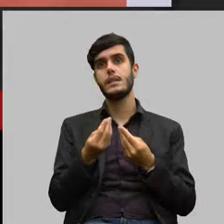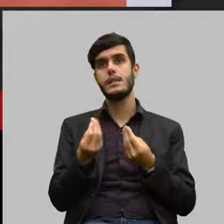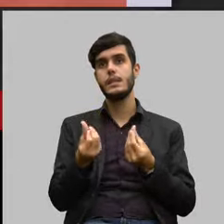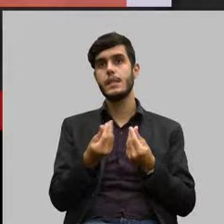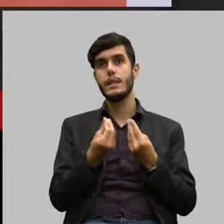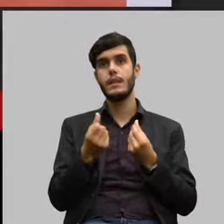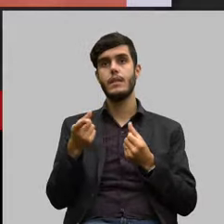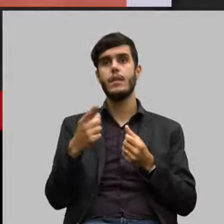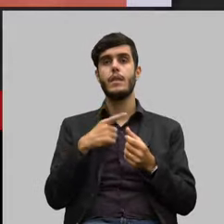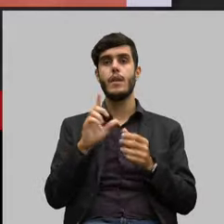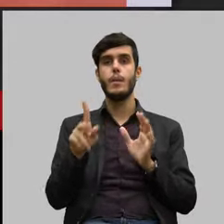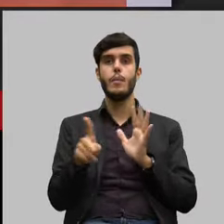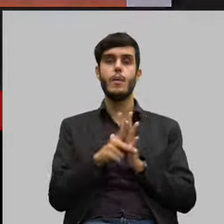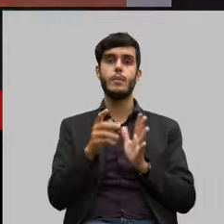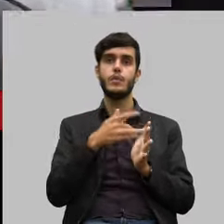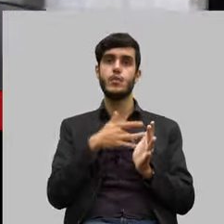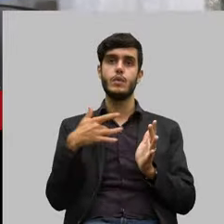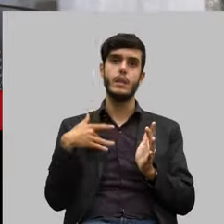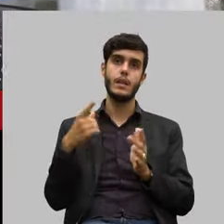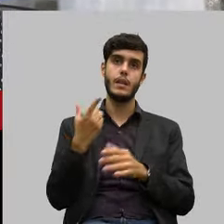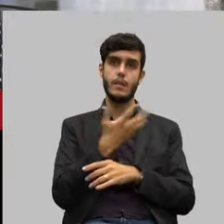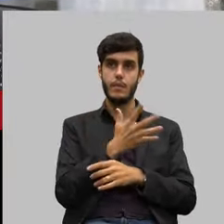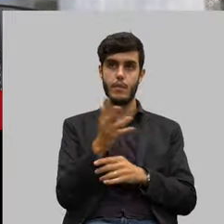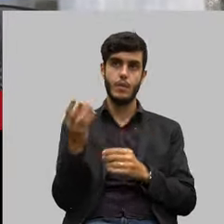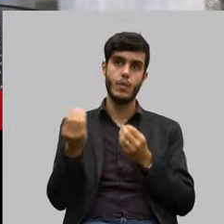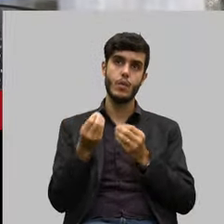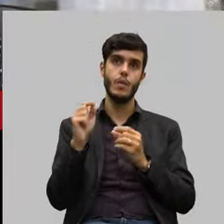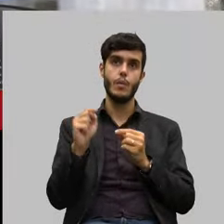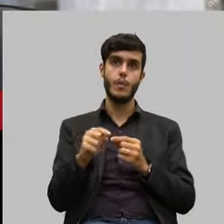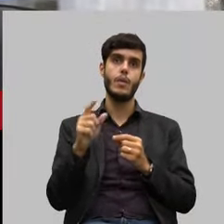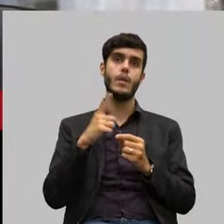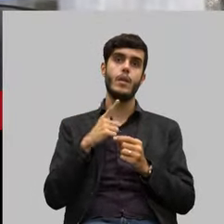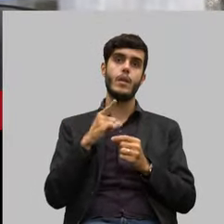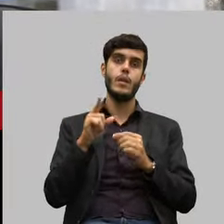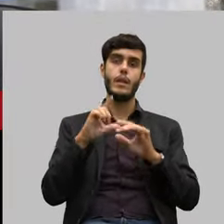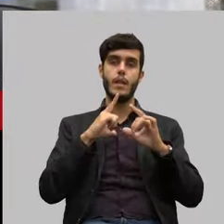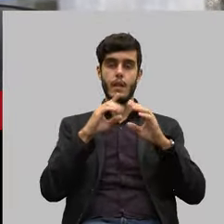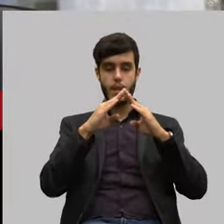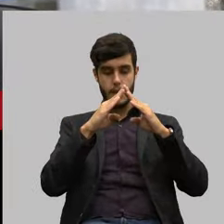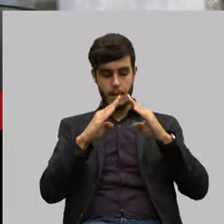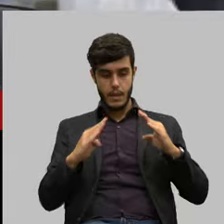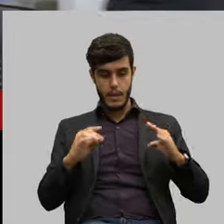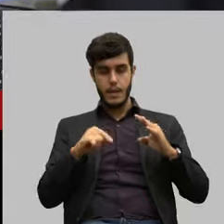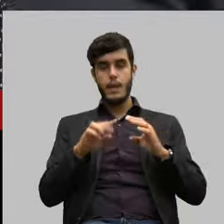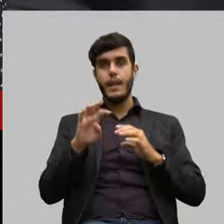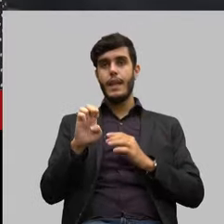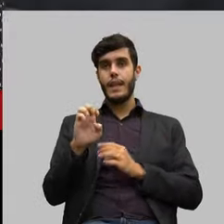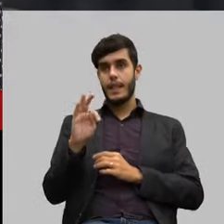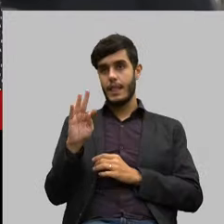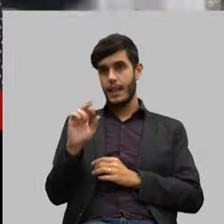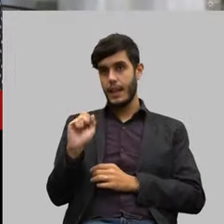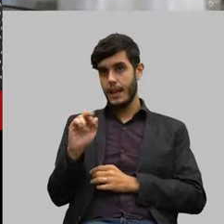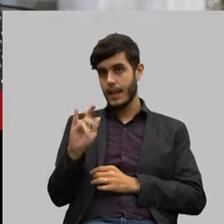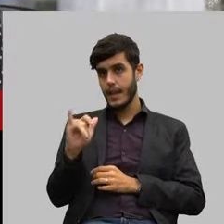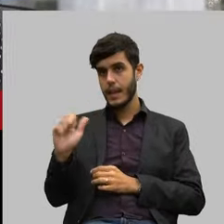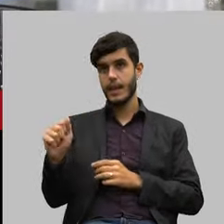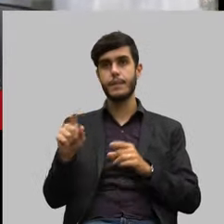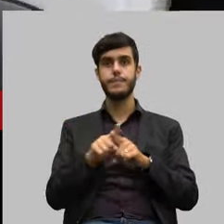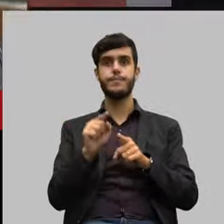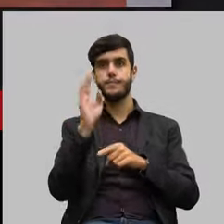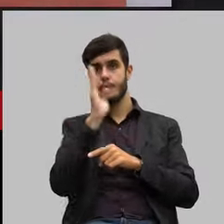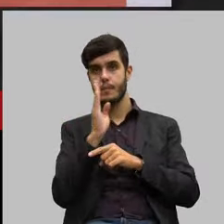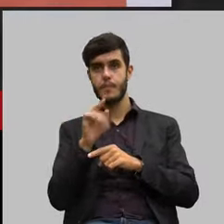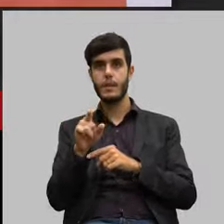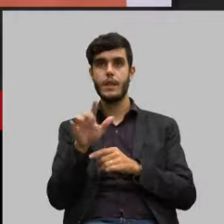sustentabilidade Então o que a gente tem hoje é uma pirâmide etária do Brasil sendo eh ficando né mudando a gente tem uma população